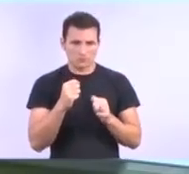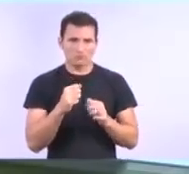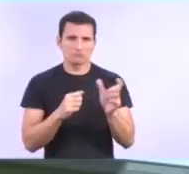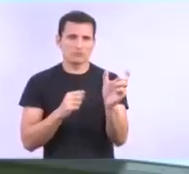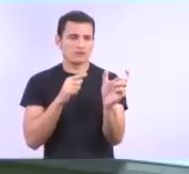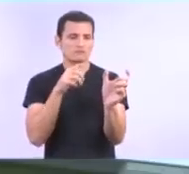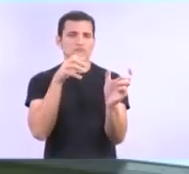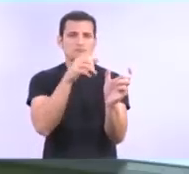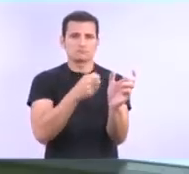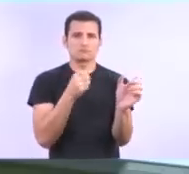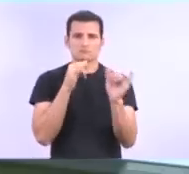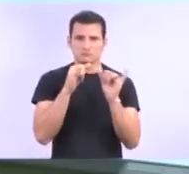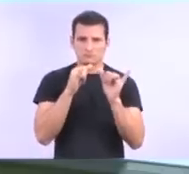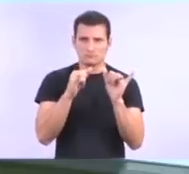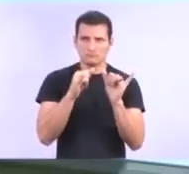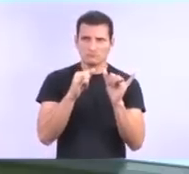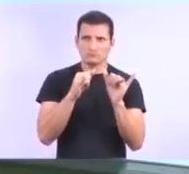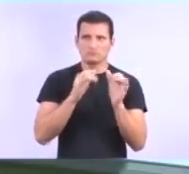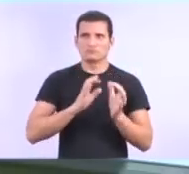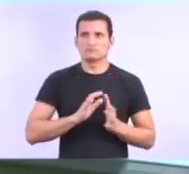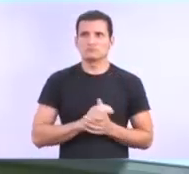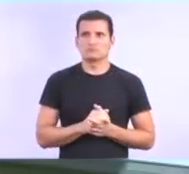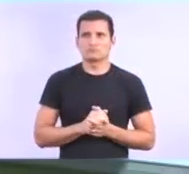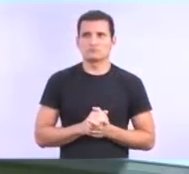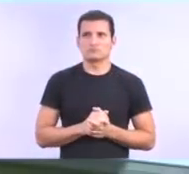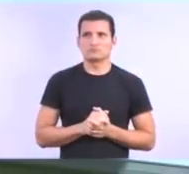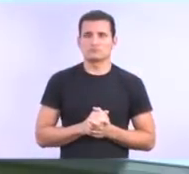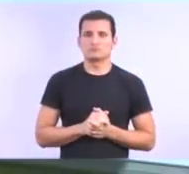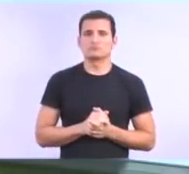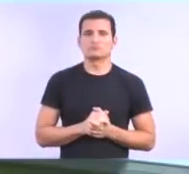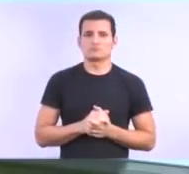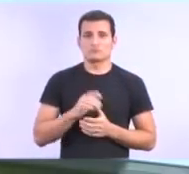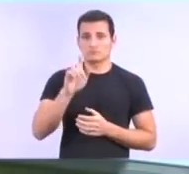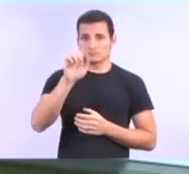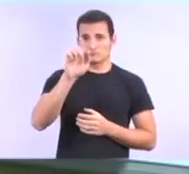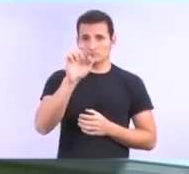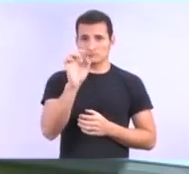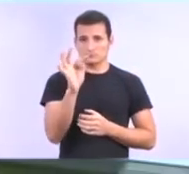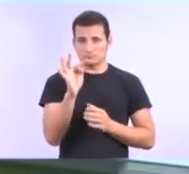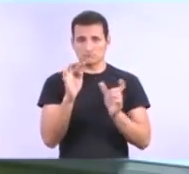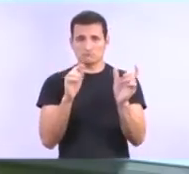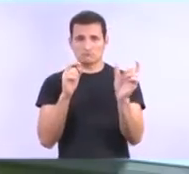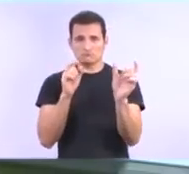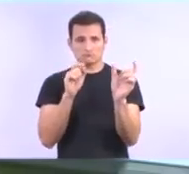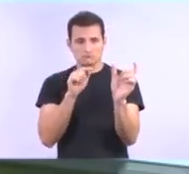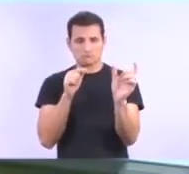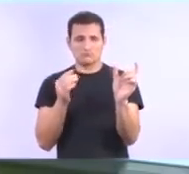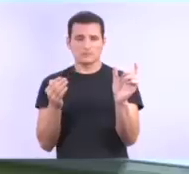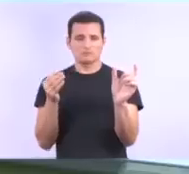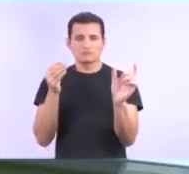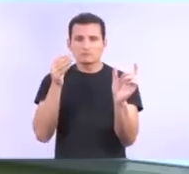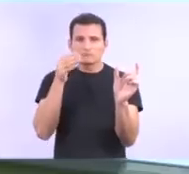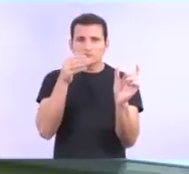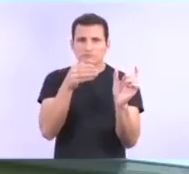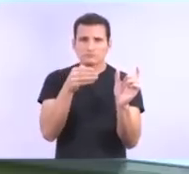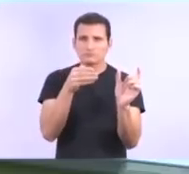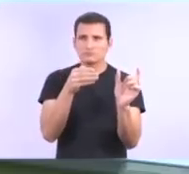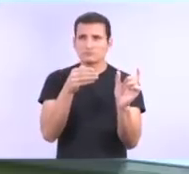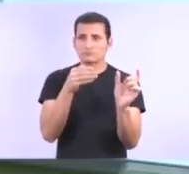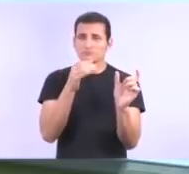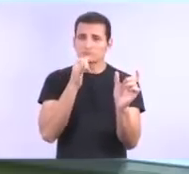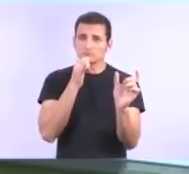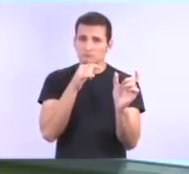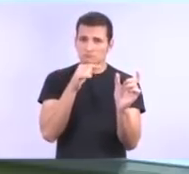atributo? Vai pelo guarda-costas chamado get. Olha, passa por mim e se eu achar que você deve receber